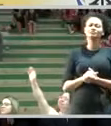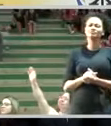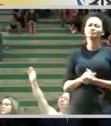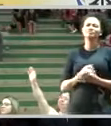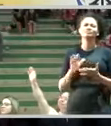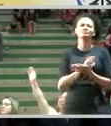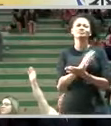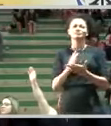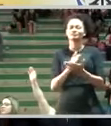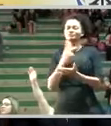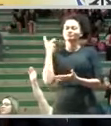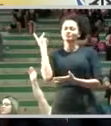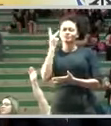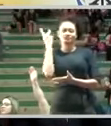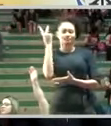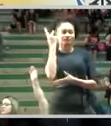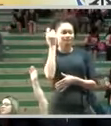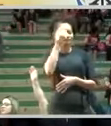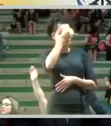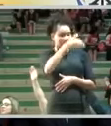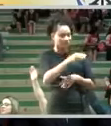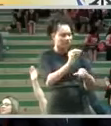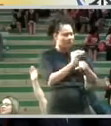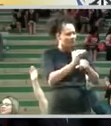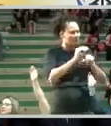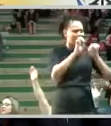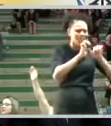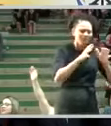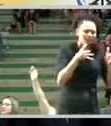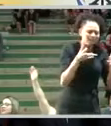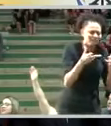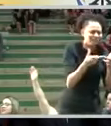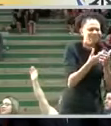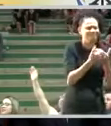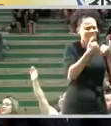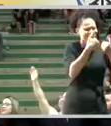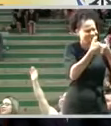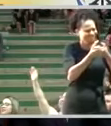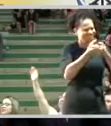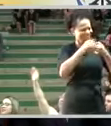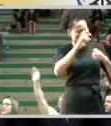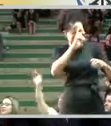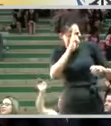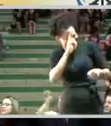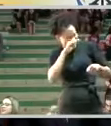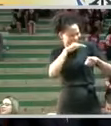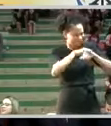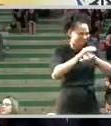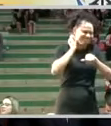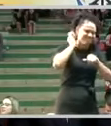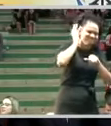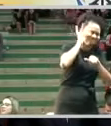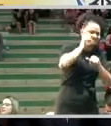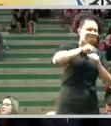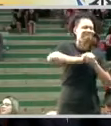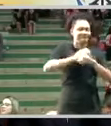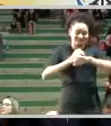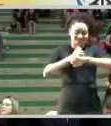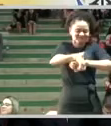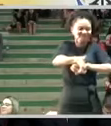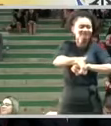Alguns historiadores dizem que o Zé Ninguém cuidava tão bem da arca, de manhã, meio-dia, à noite, na madrugada ainda fazia hora extra.